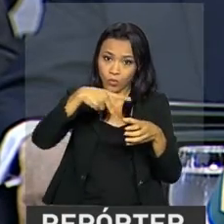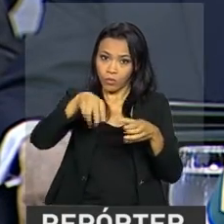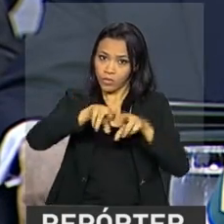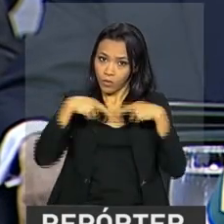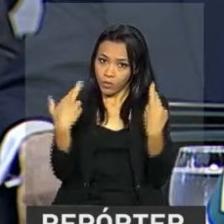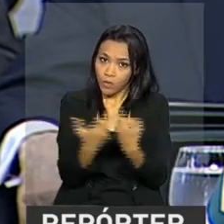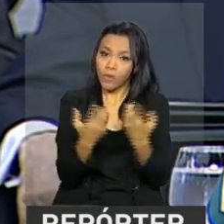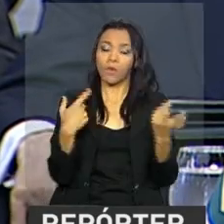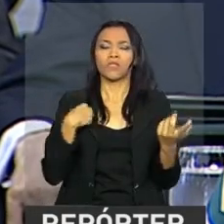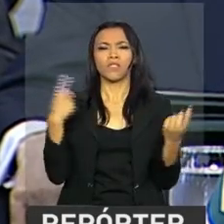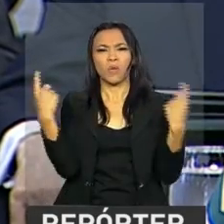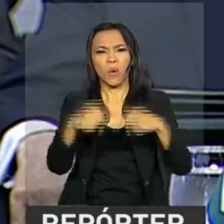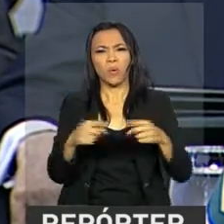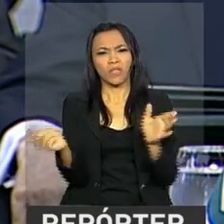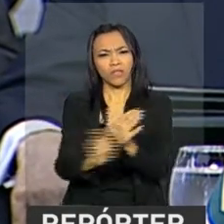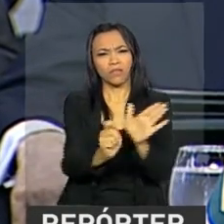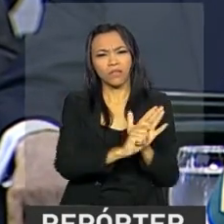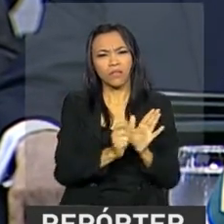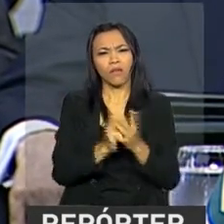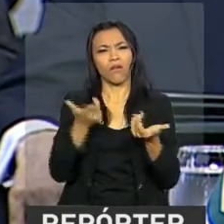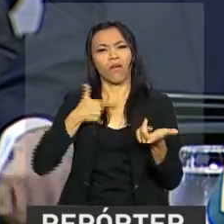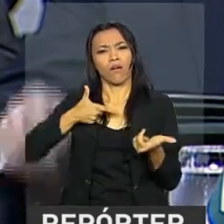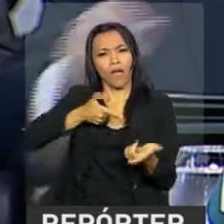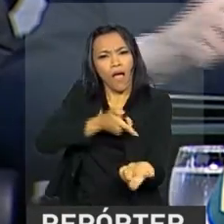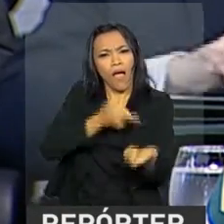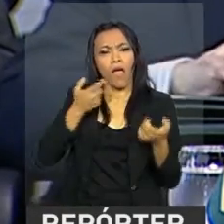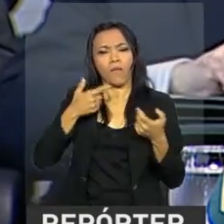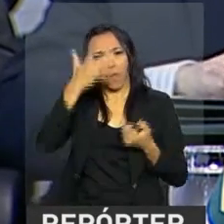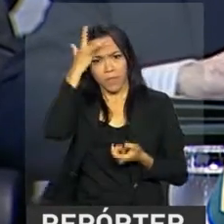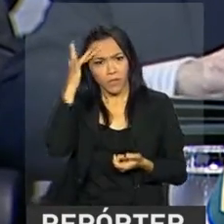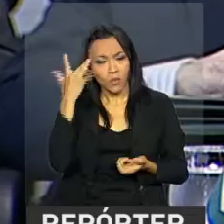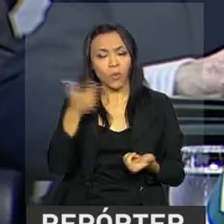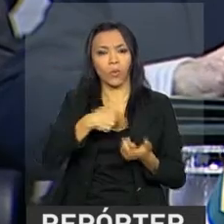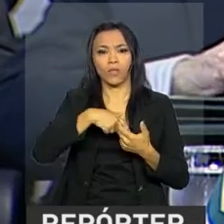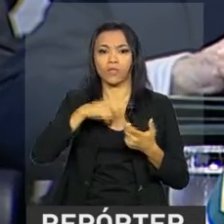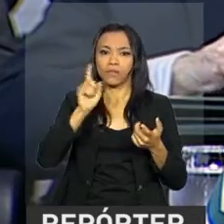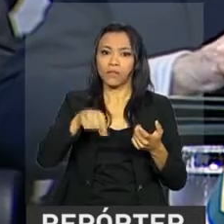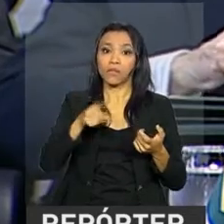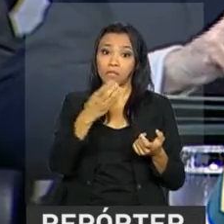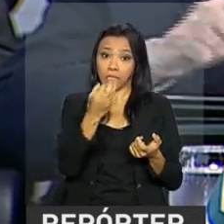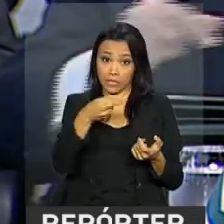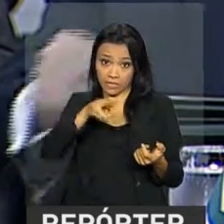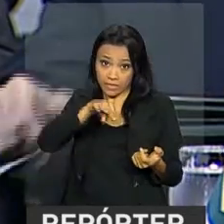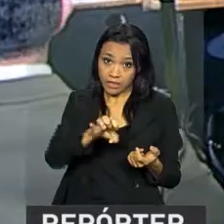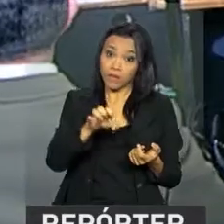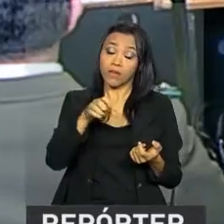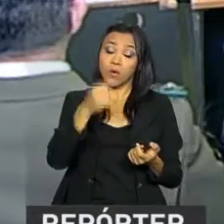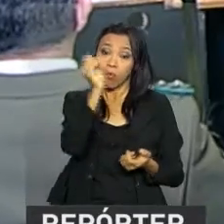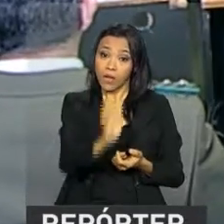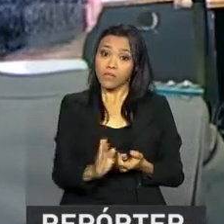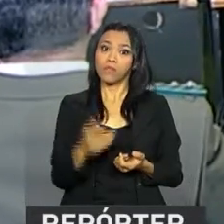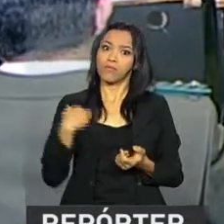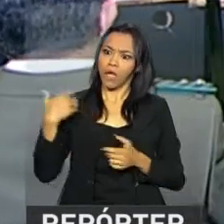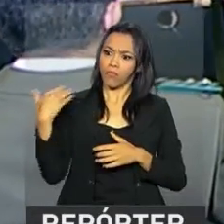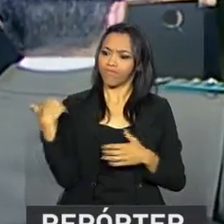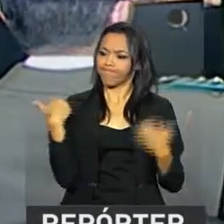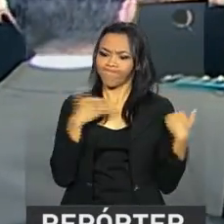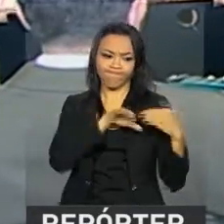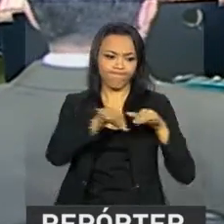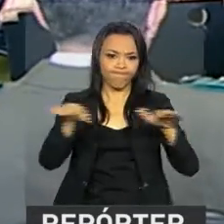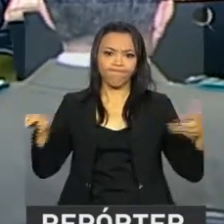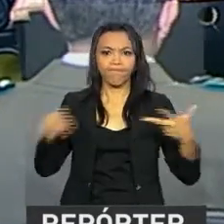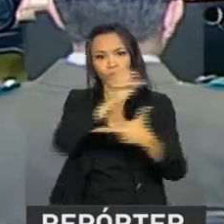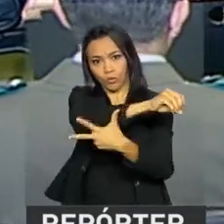contrabando eo tráfico de armas e de pessoas o presidente michel temer afirmou que o brasil está mobilizando os poderes